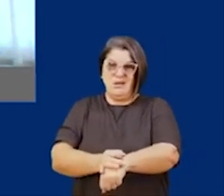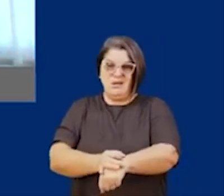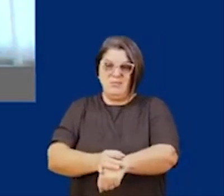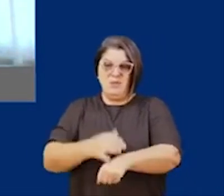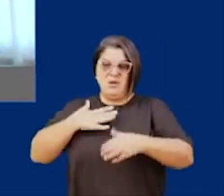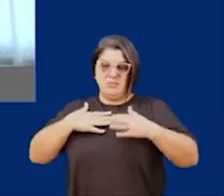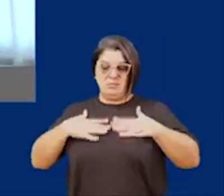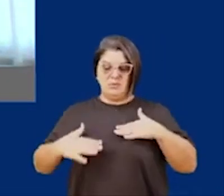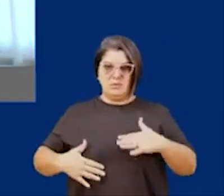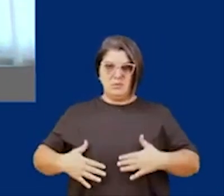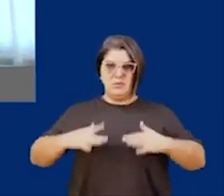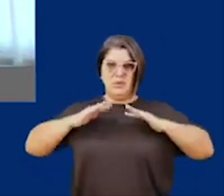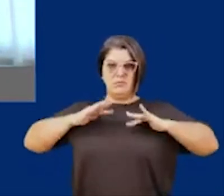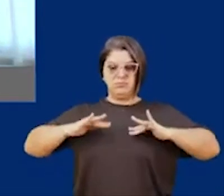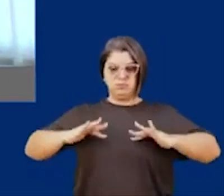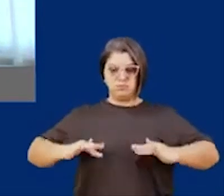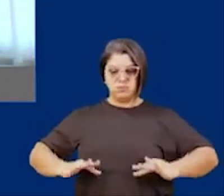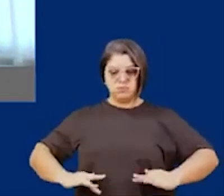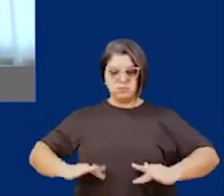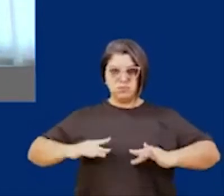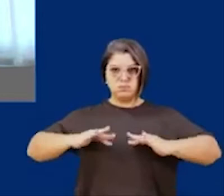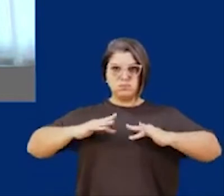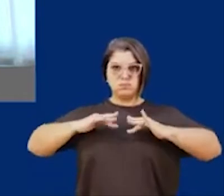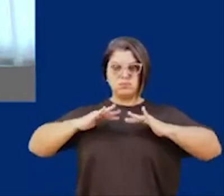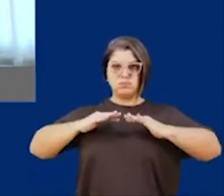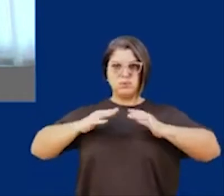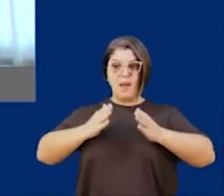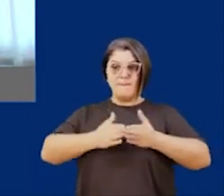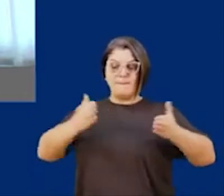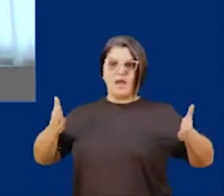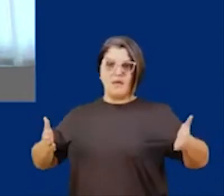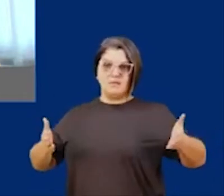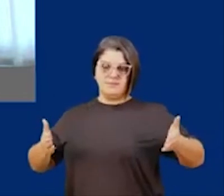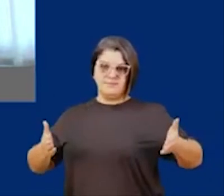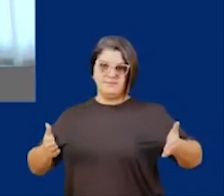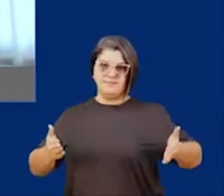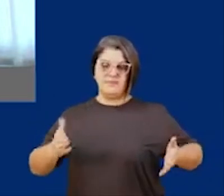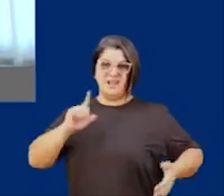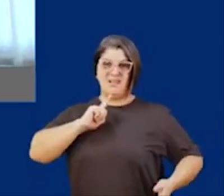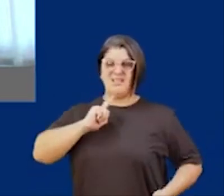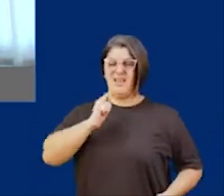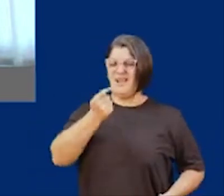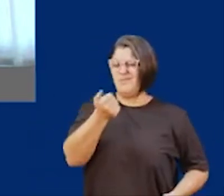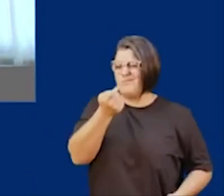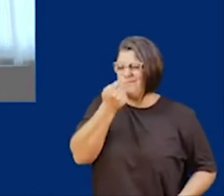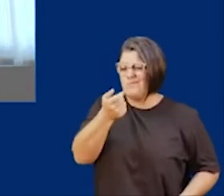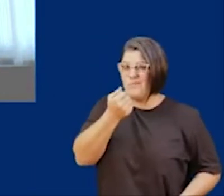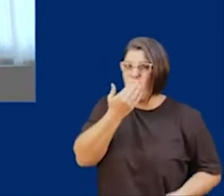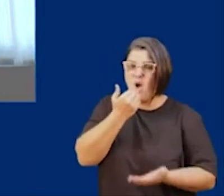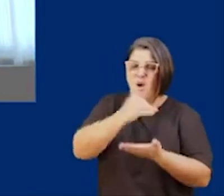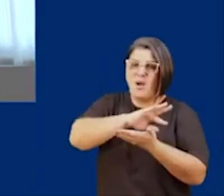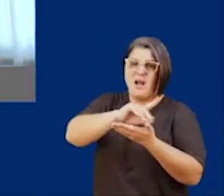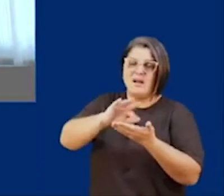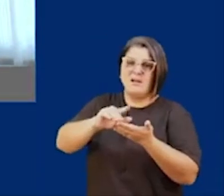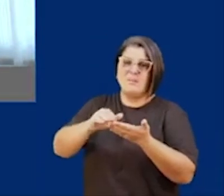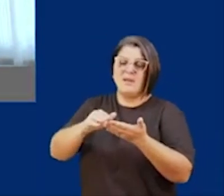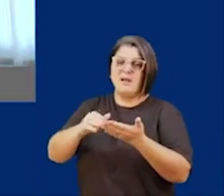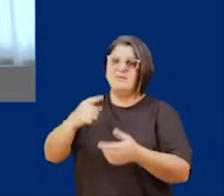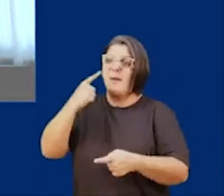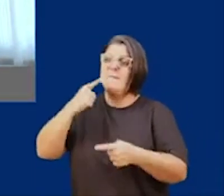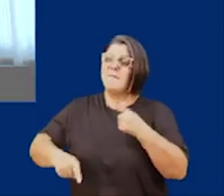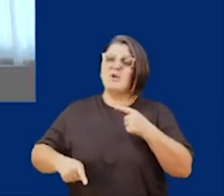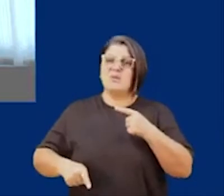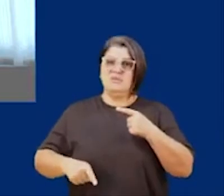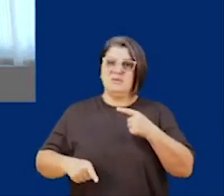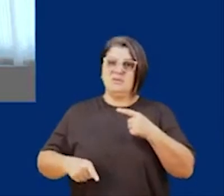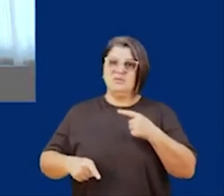Então, são poucos alimentos que a gente tem de fato uma restrição, e tem às vezes uma restrição muito mais pelo fato de que a criança pode engasgar com